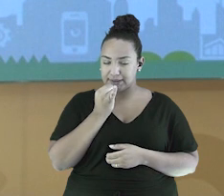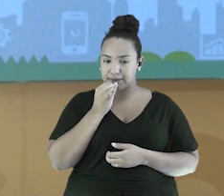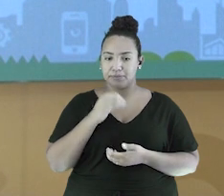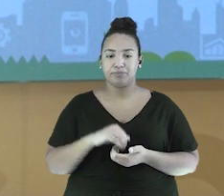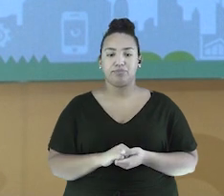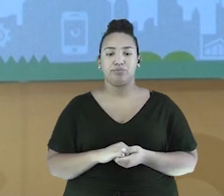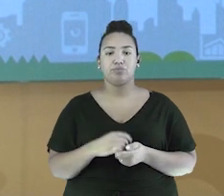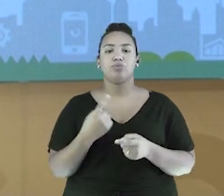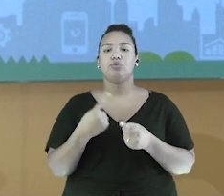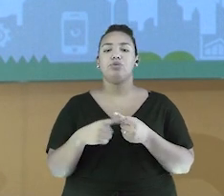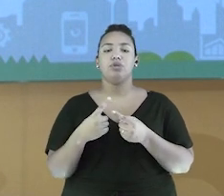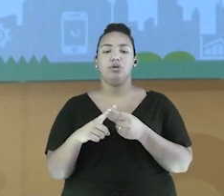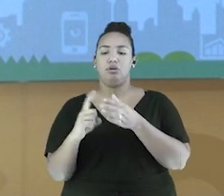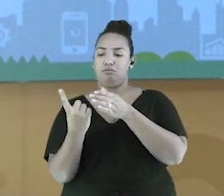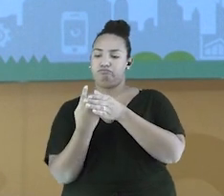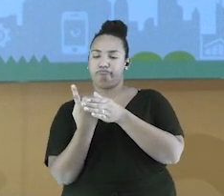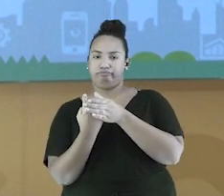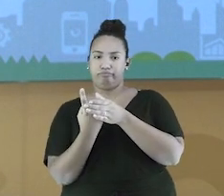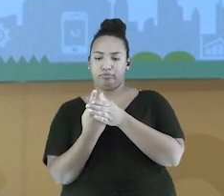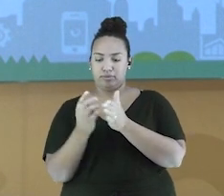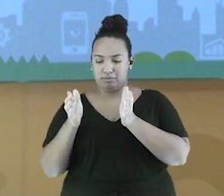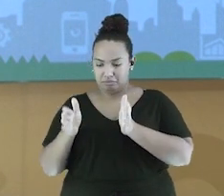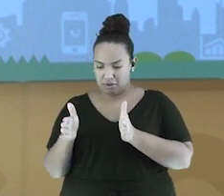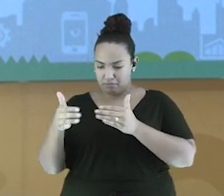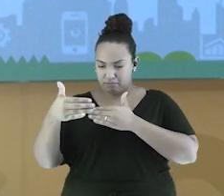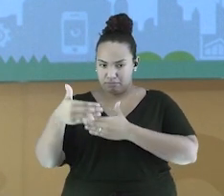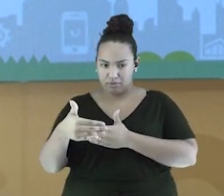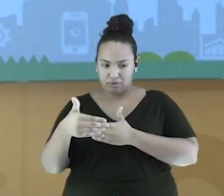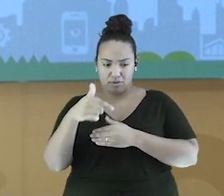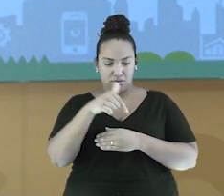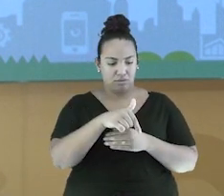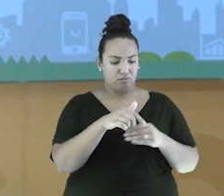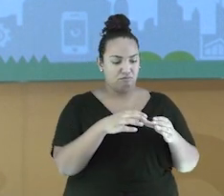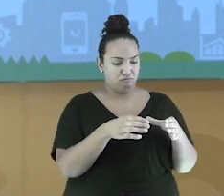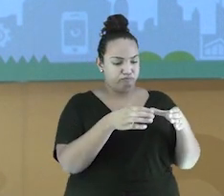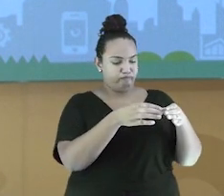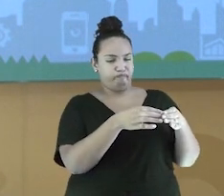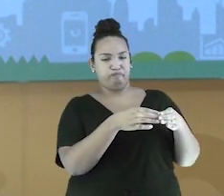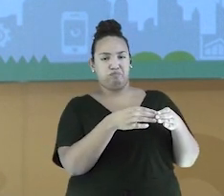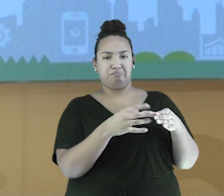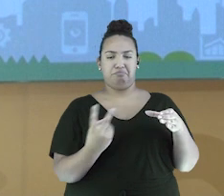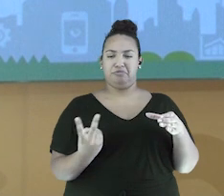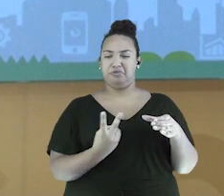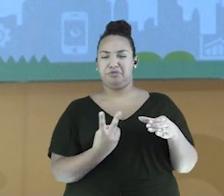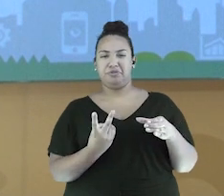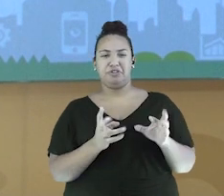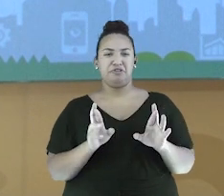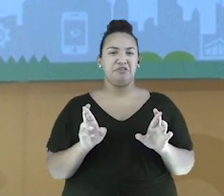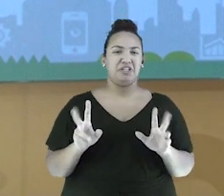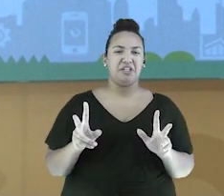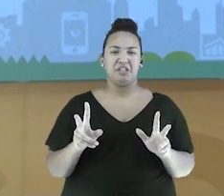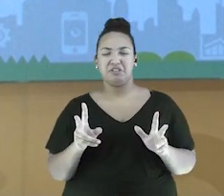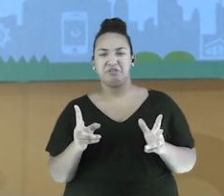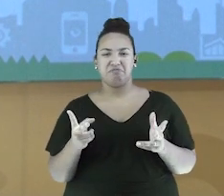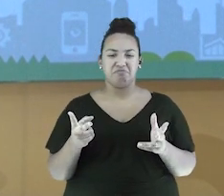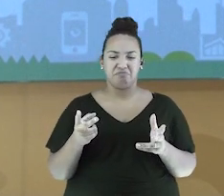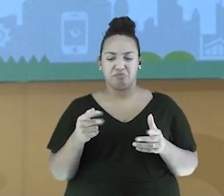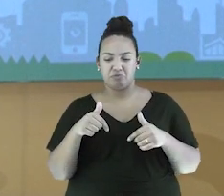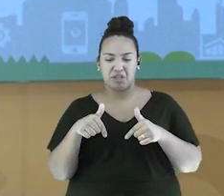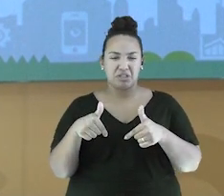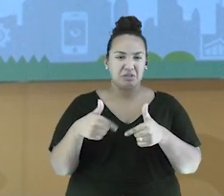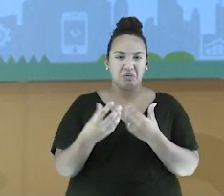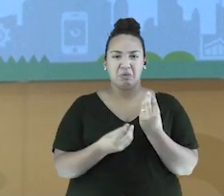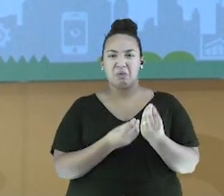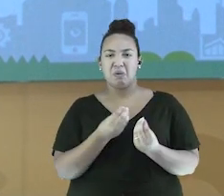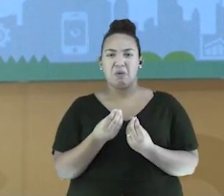por que um liquidificador tem a base mais quadrada e o outro tem a base mais redonda? Será que faz alguma diferença no